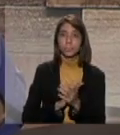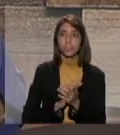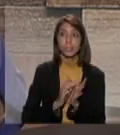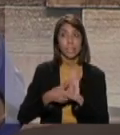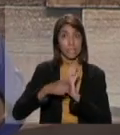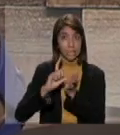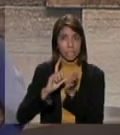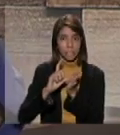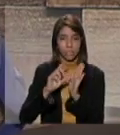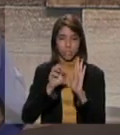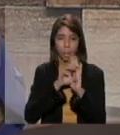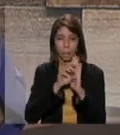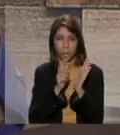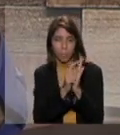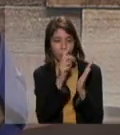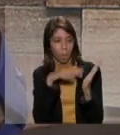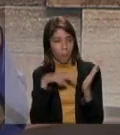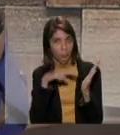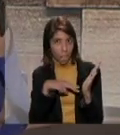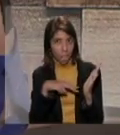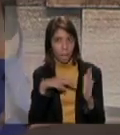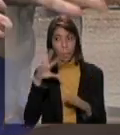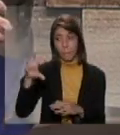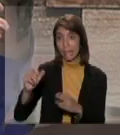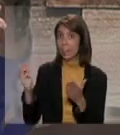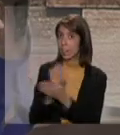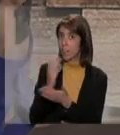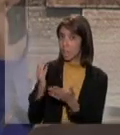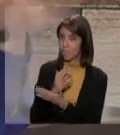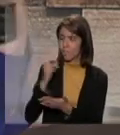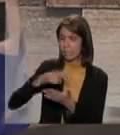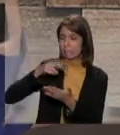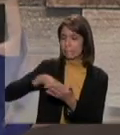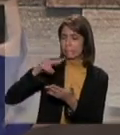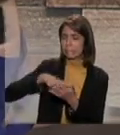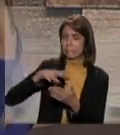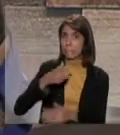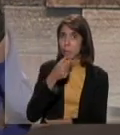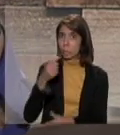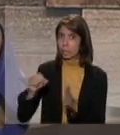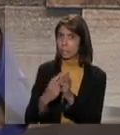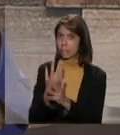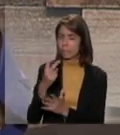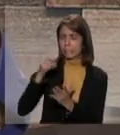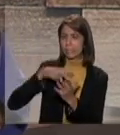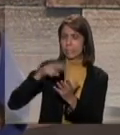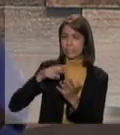série. Antes de ler os capítulos, eu li o livro umas 200 vezes.